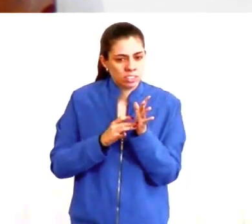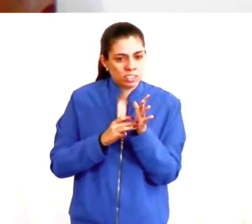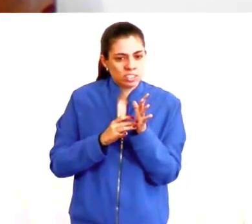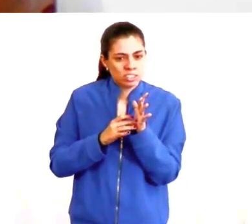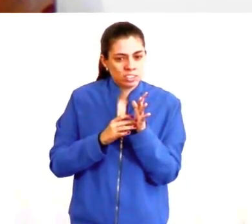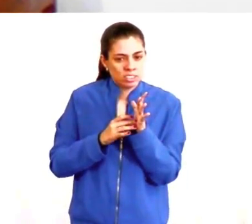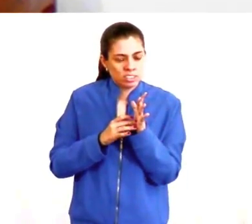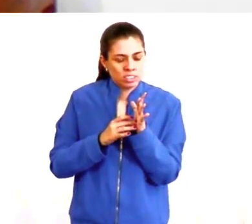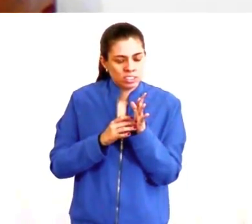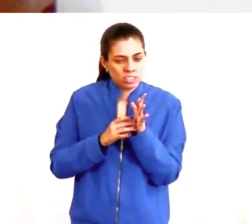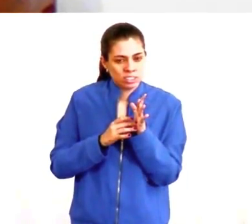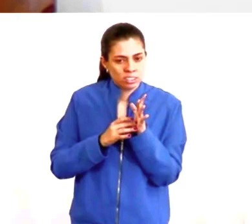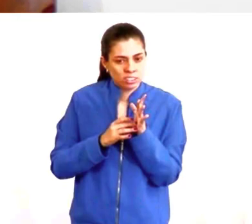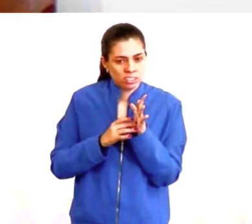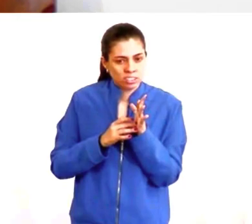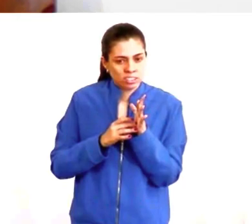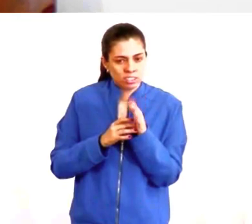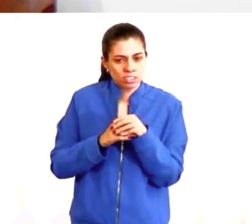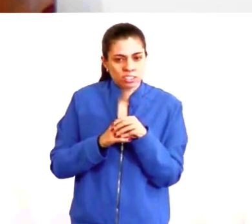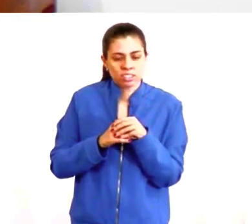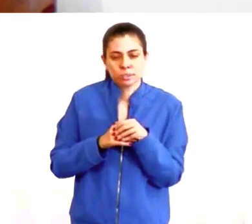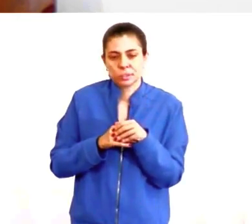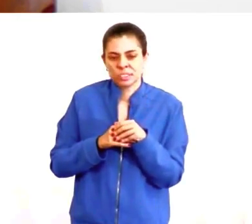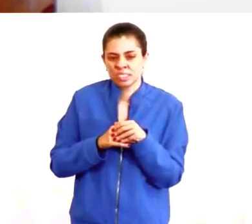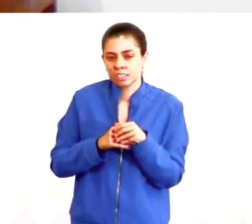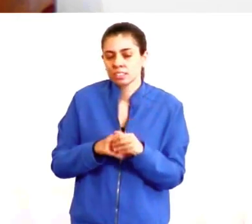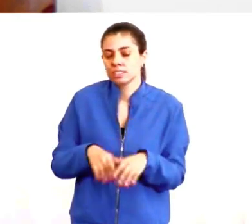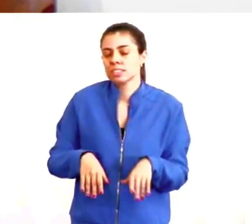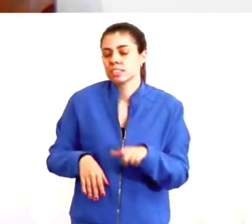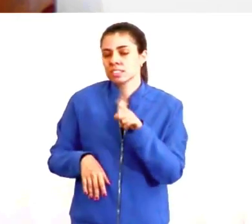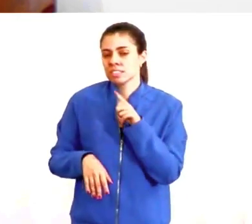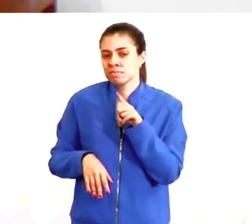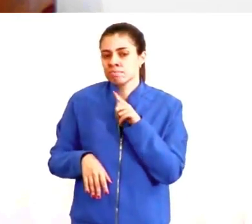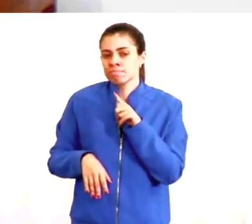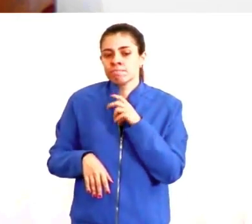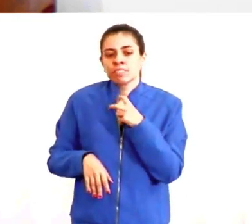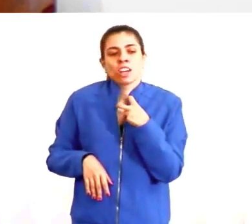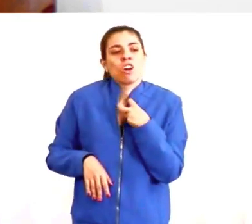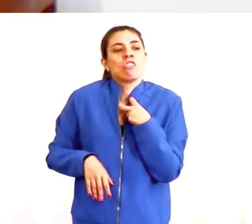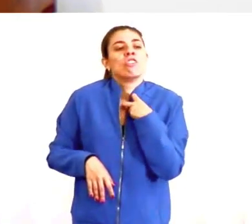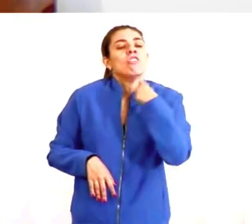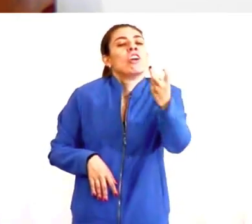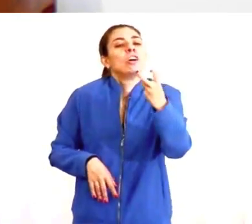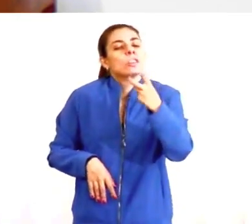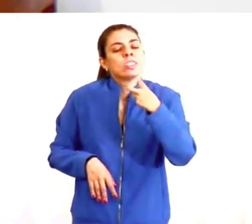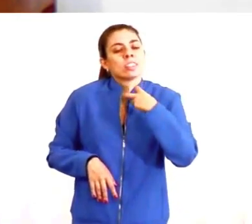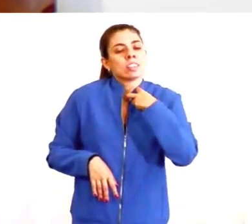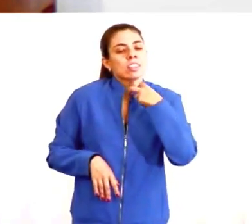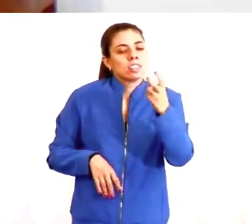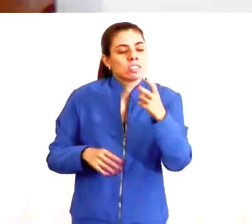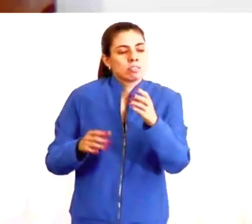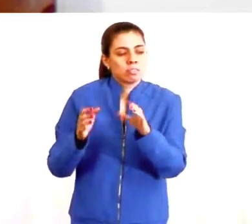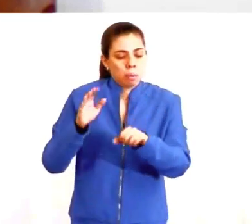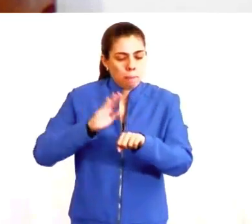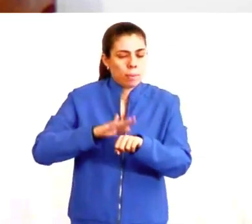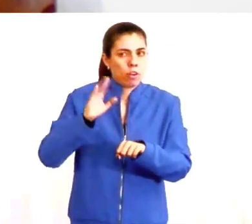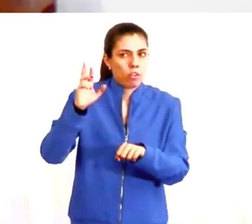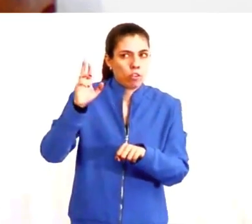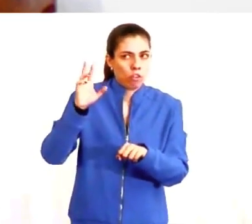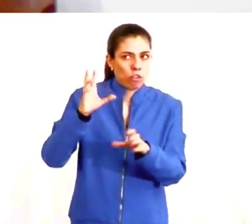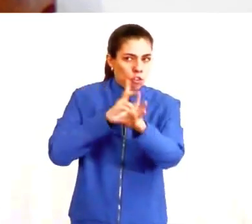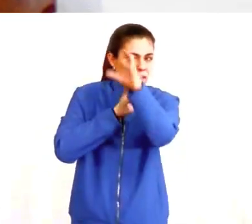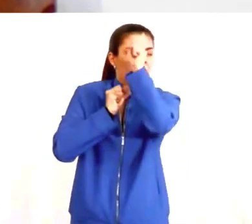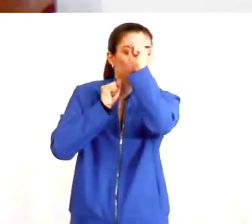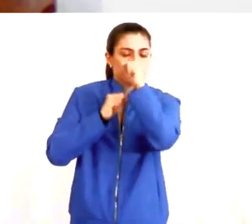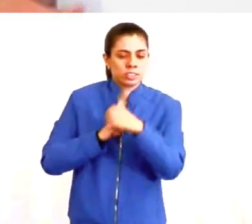promessa. Meus irmãos, esses têm uma voz mais alta, mais forte, e eles estão